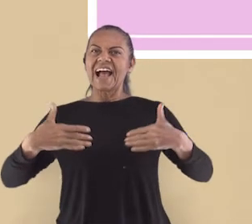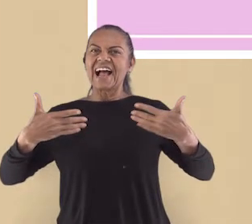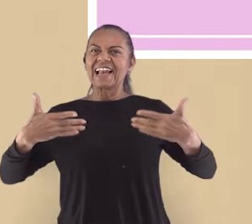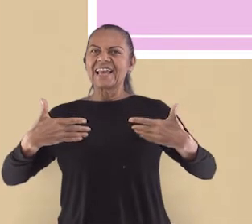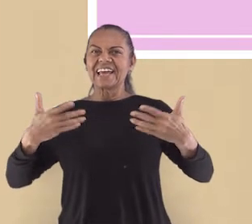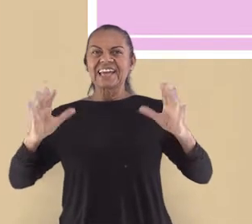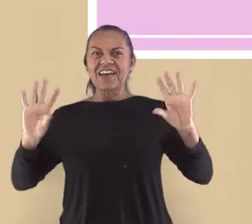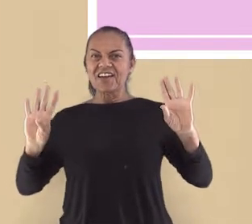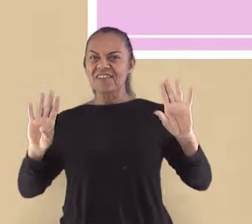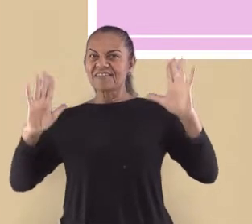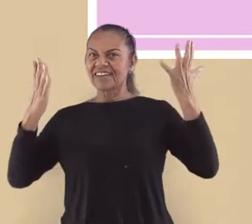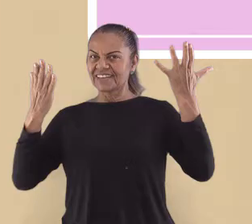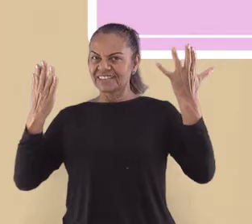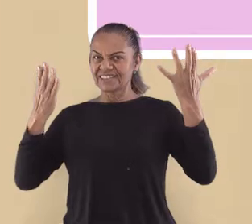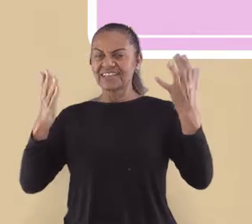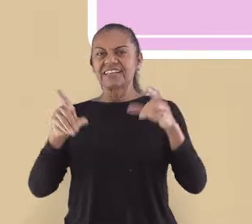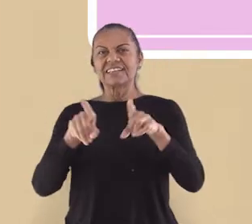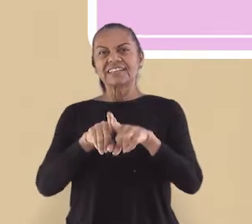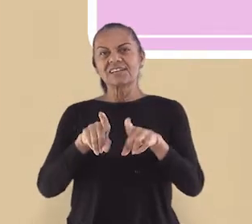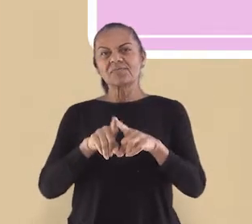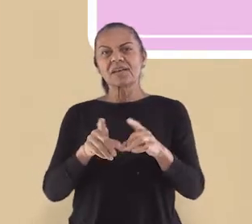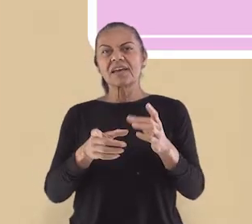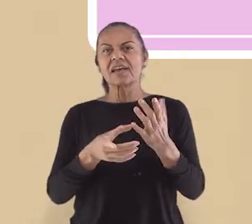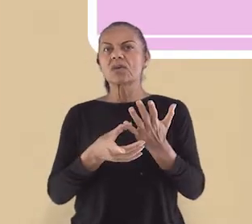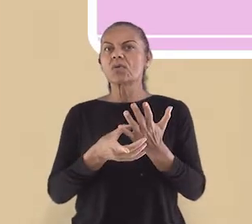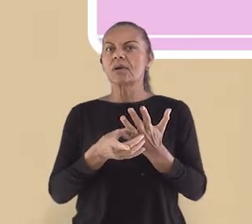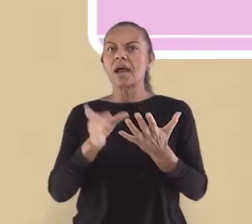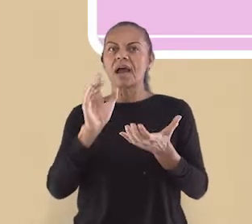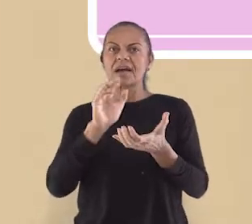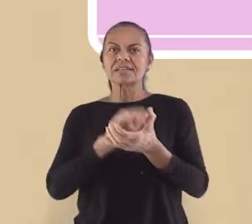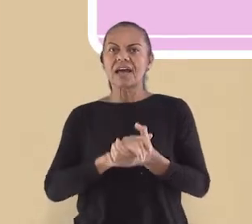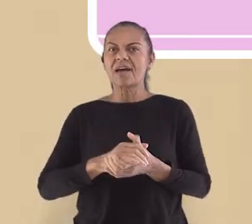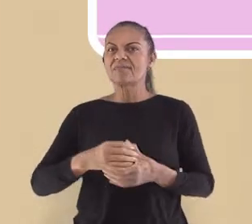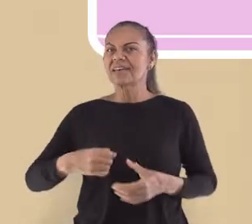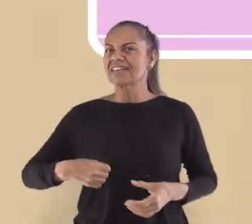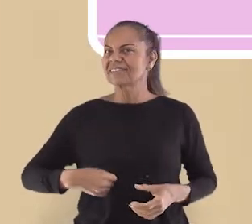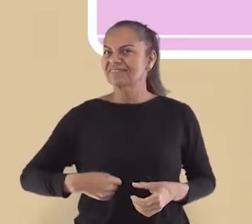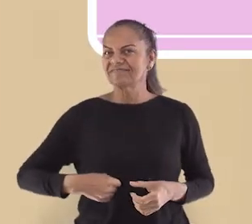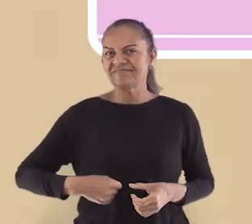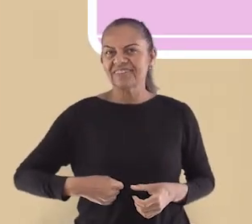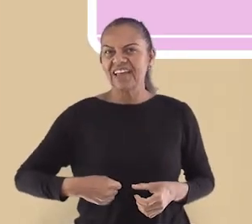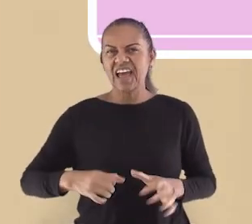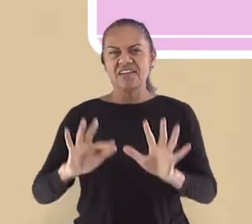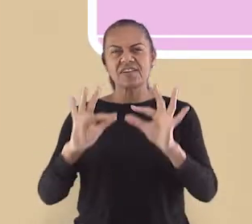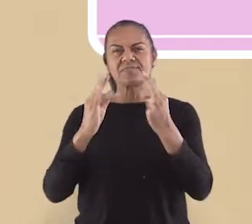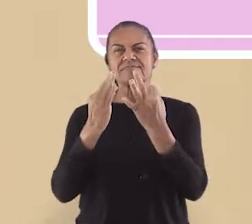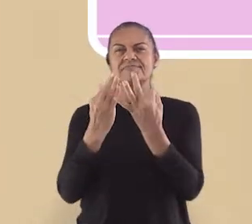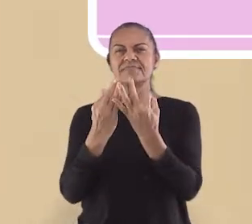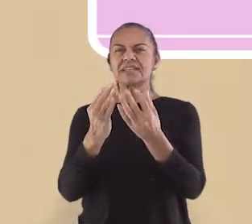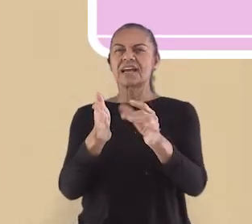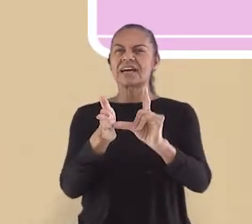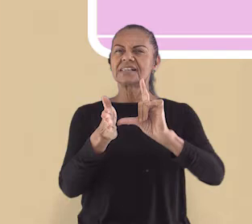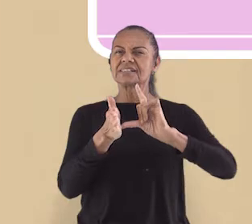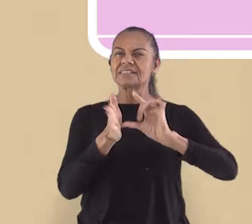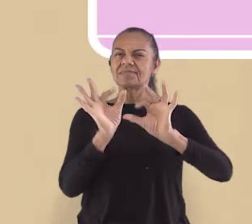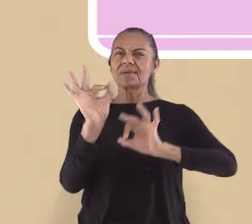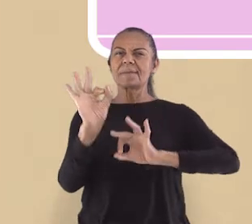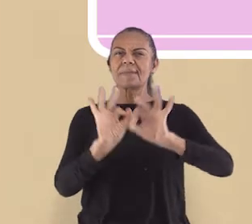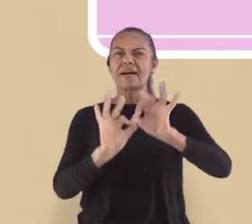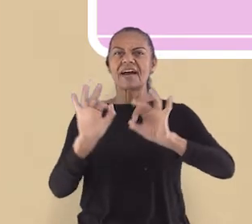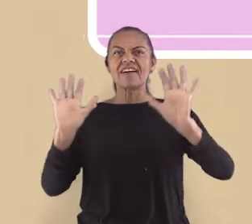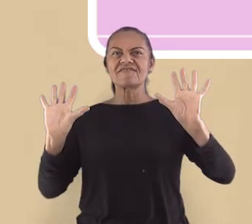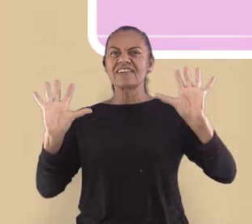Outro exemplo, um casamento, a família toda se prepara para a festa, é muita alegria e